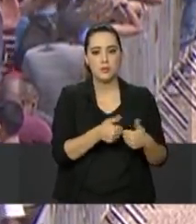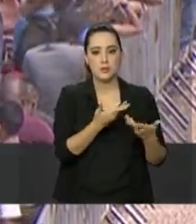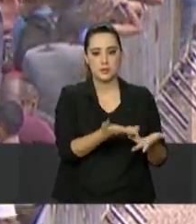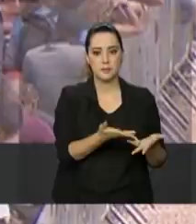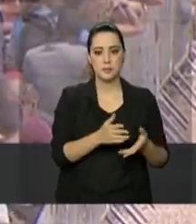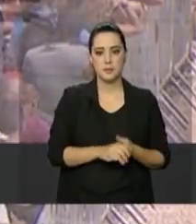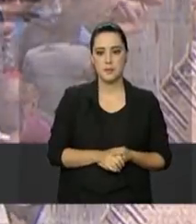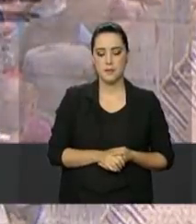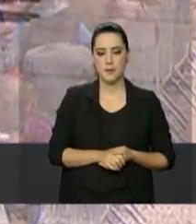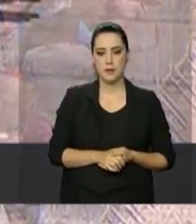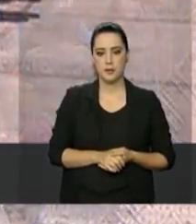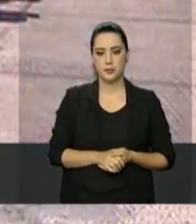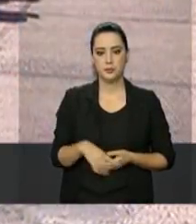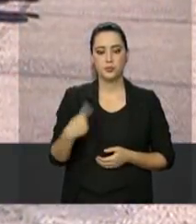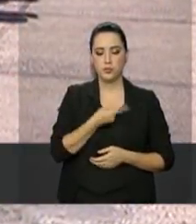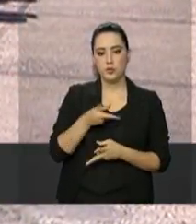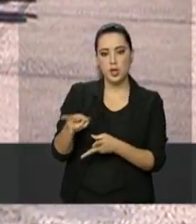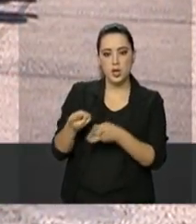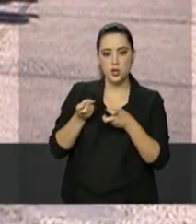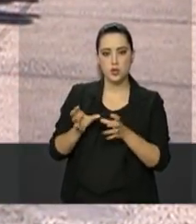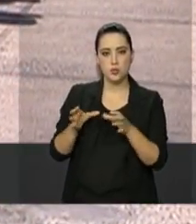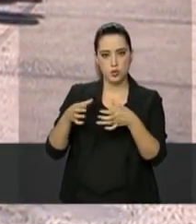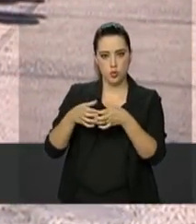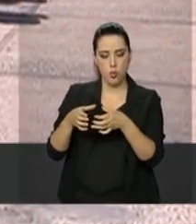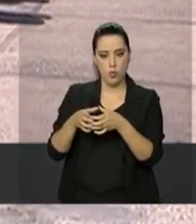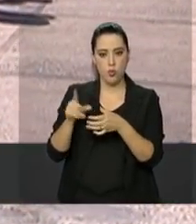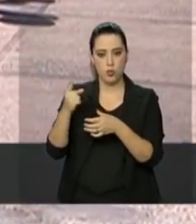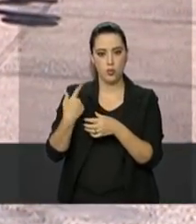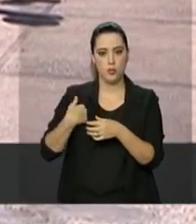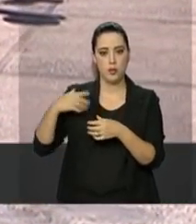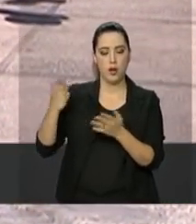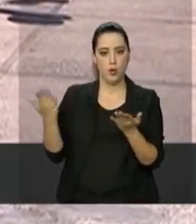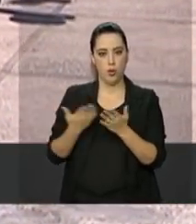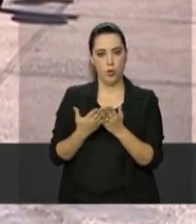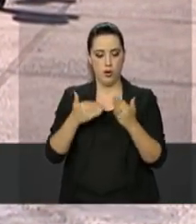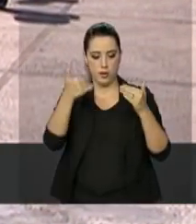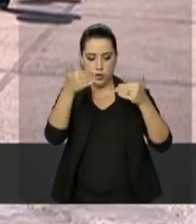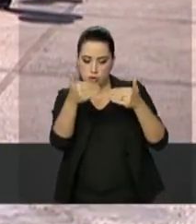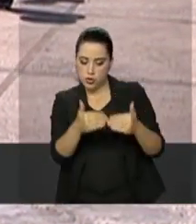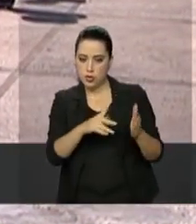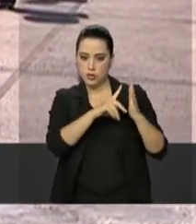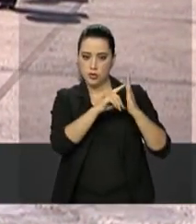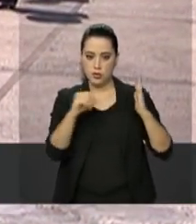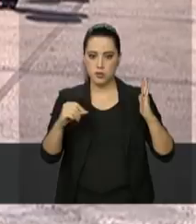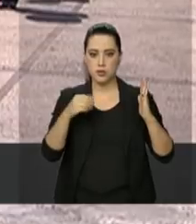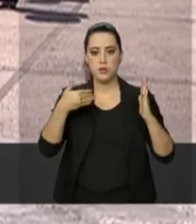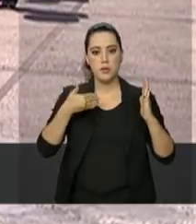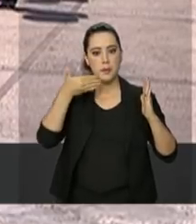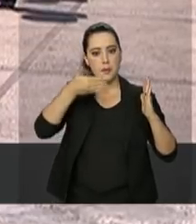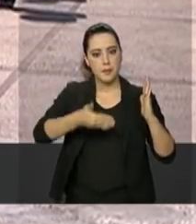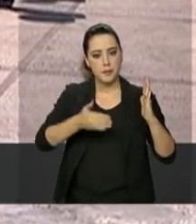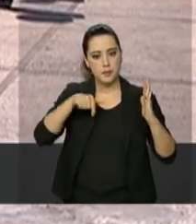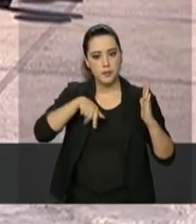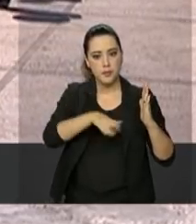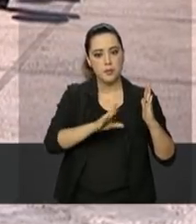perceber que a Guarda de Honra, ela veio em direção ao Palácio do Planalto, fez uma conversão e manda passar de frente ali a autoridade que está presidindo a